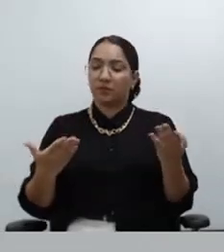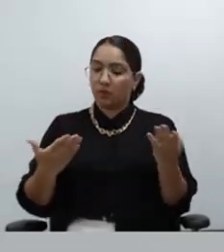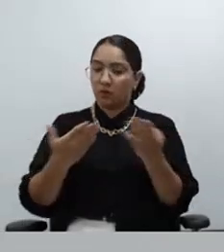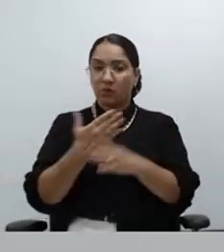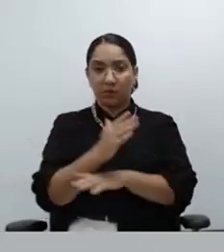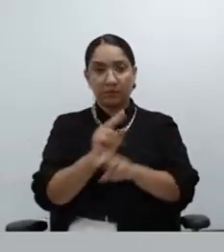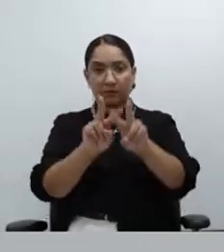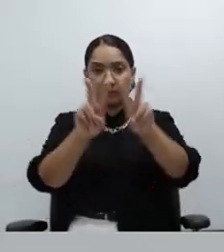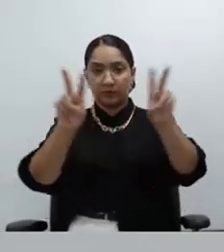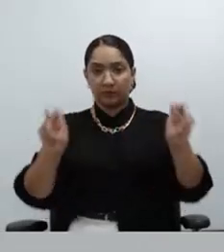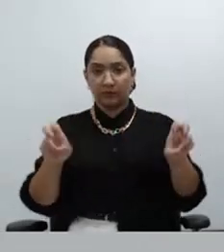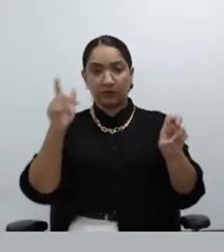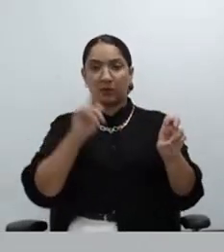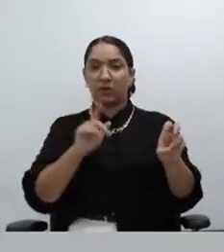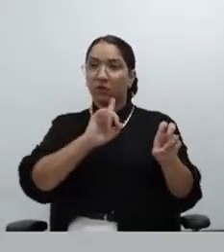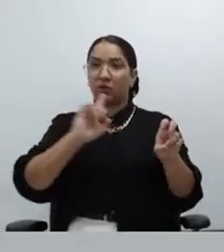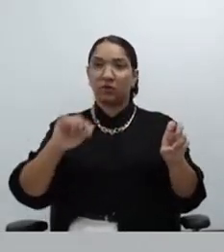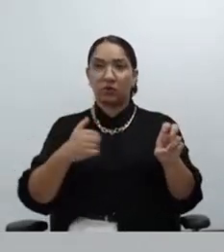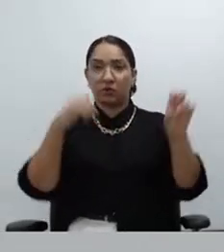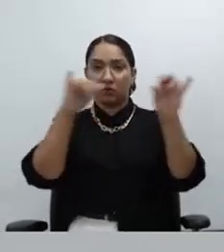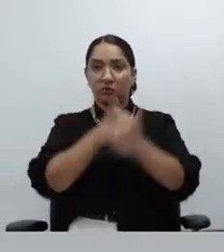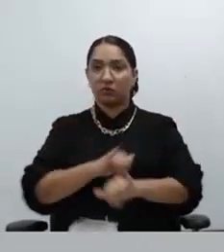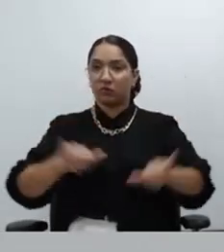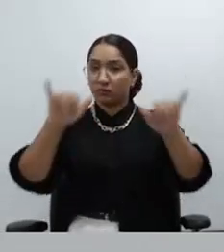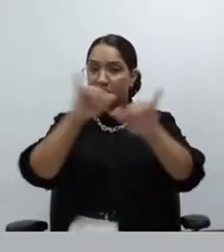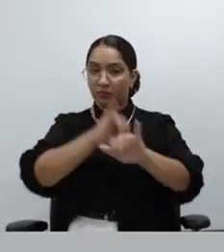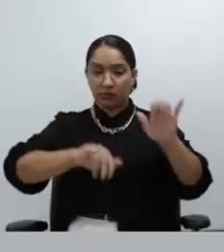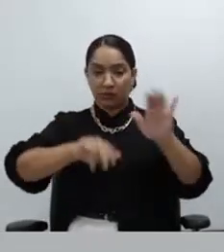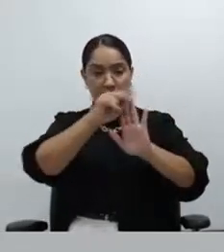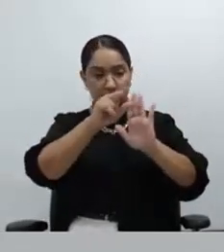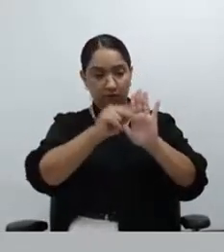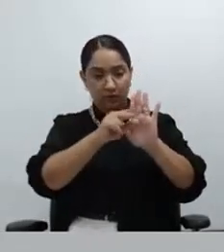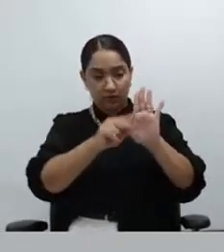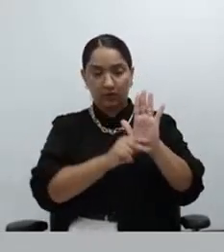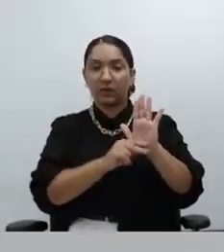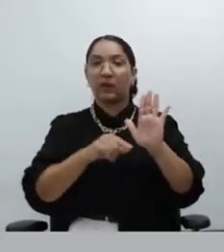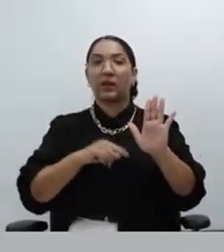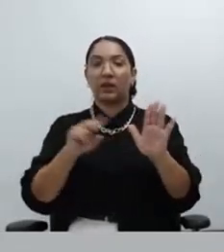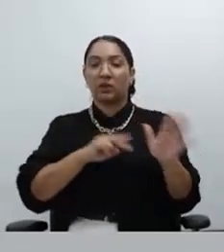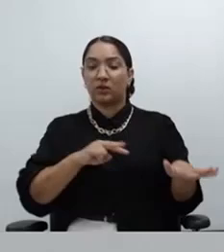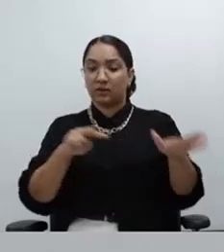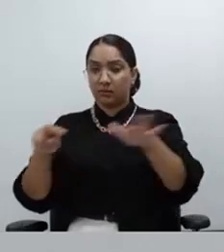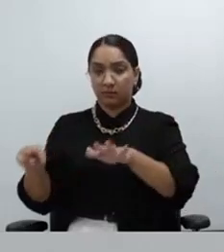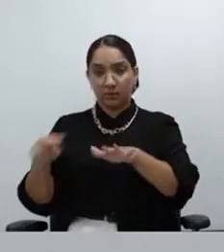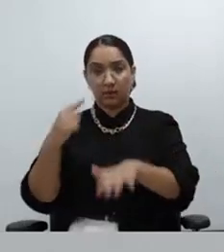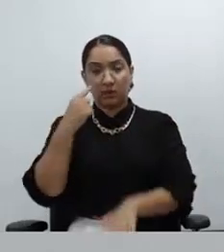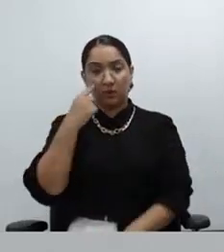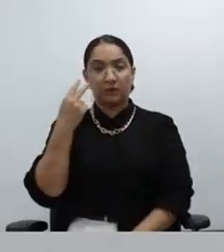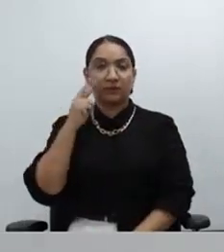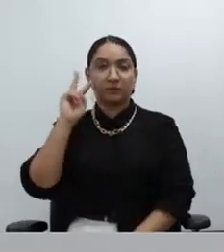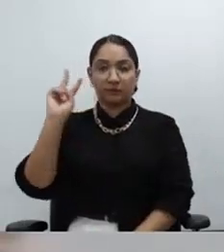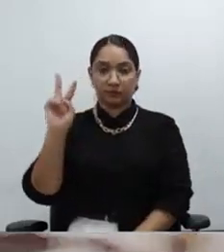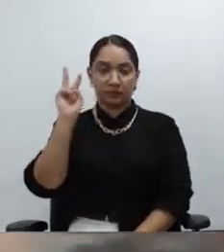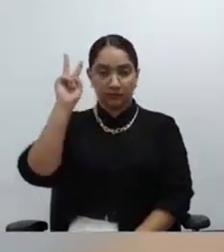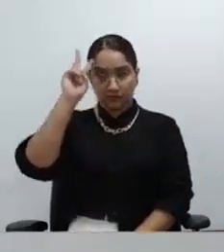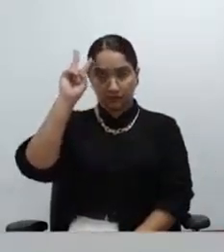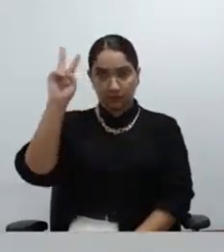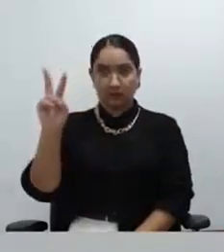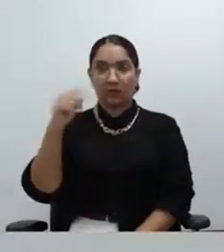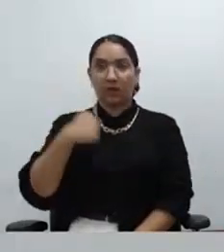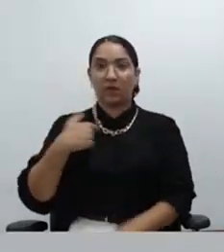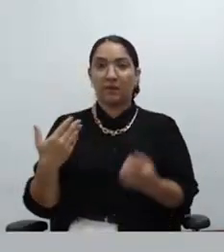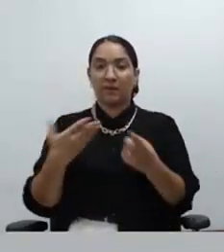nas comunicações da presidência, começando pela agenda institucional da semana. Na segunda-feira, eu participei da